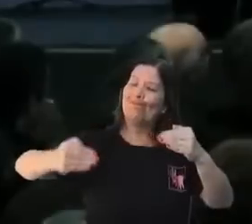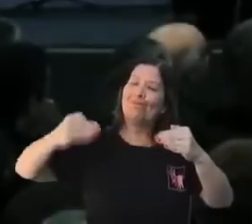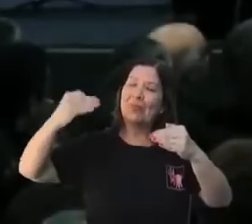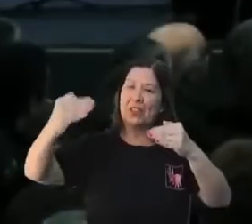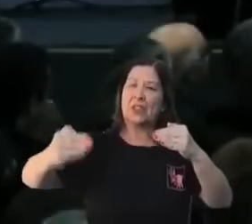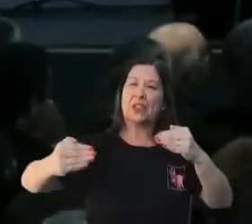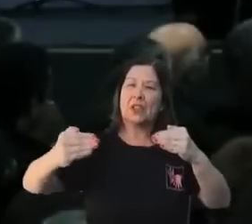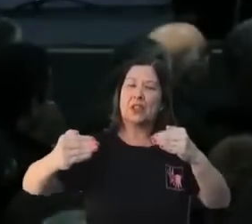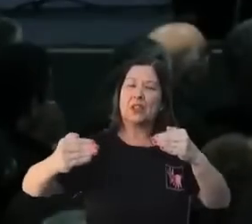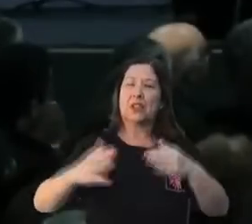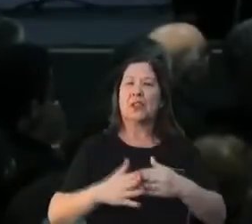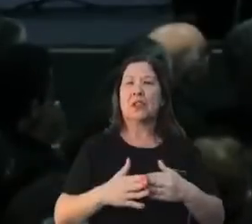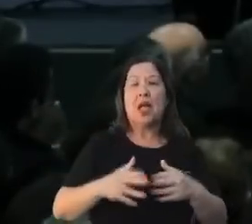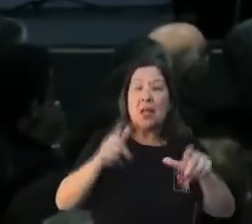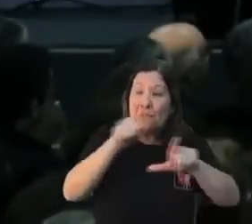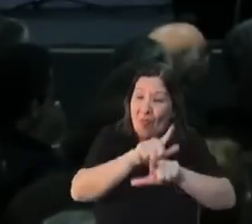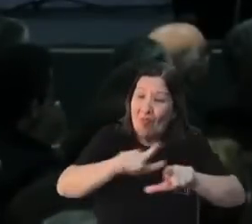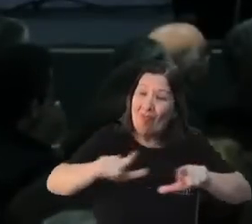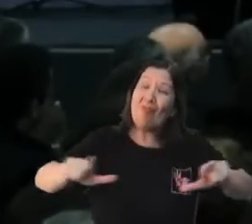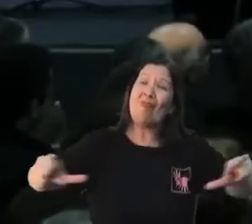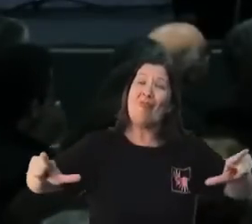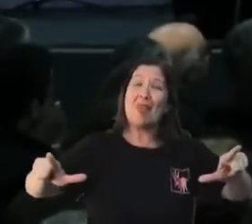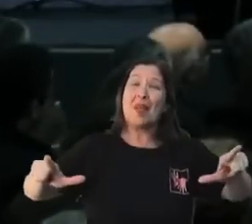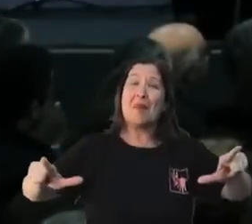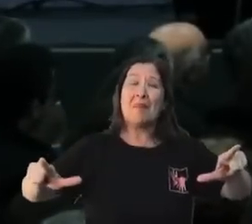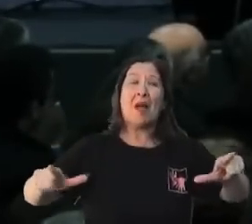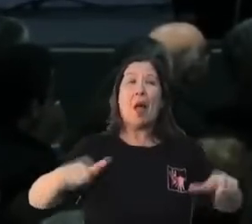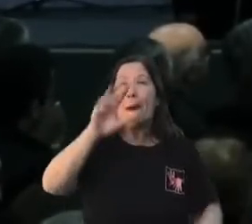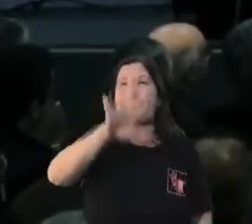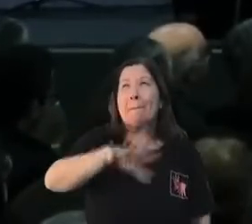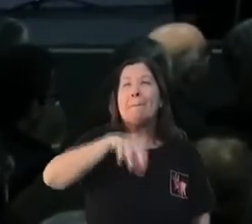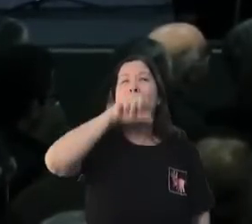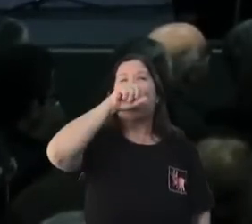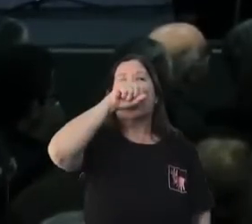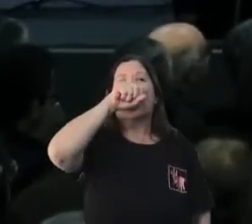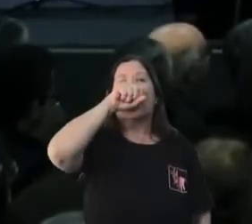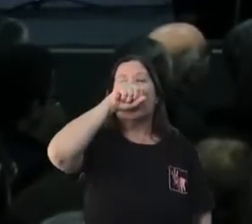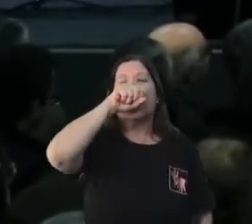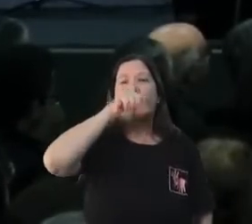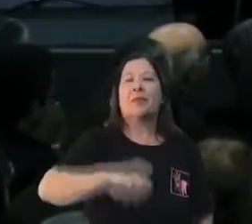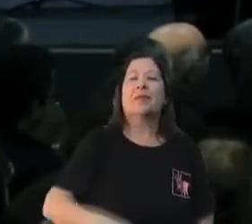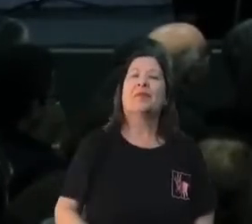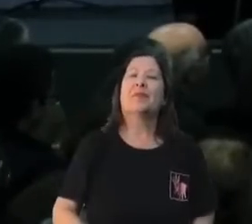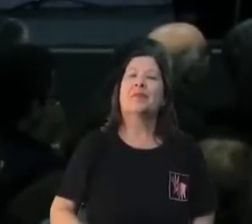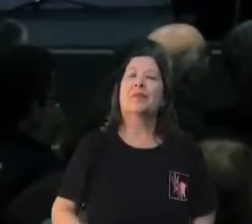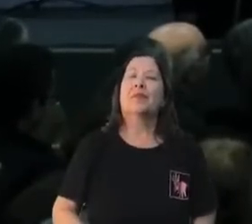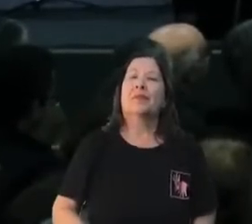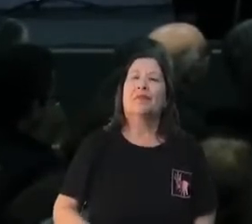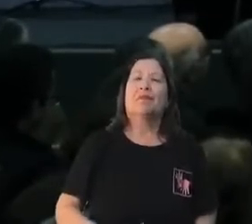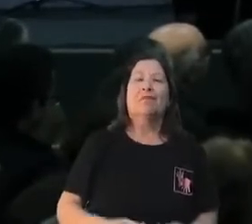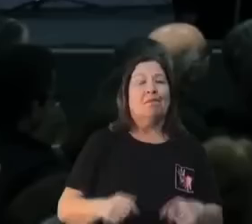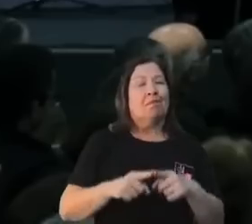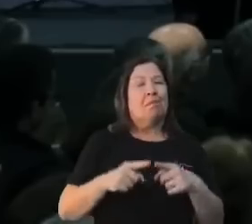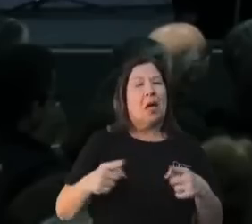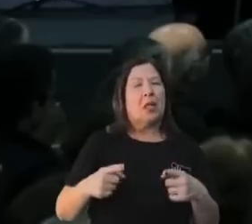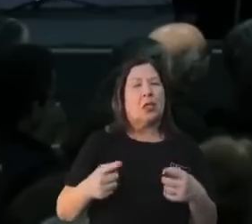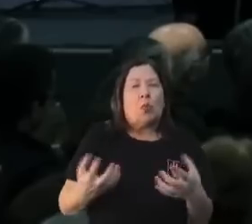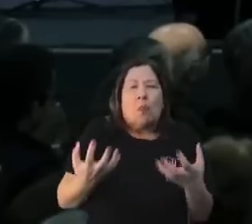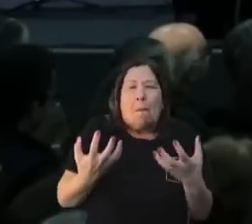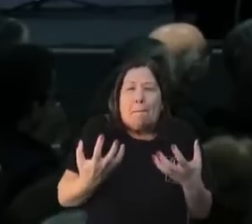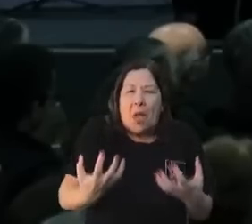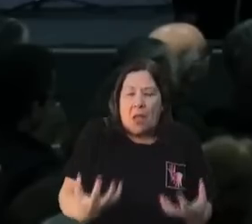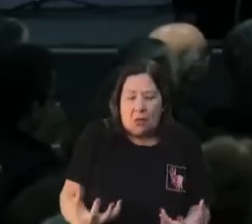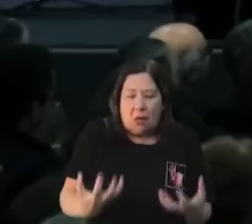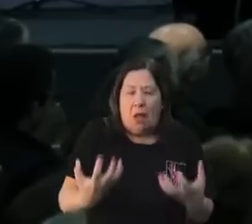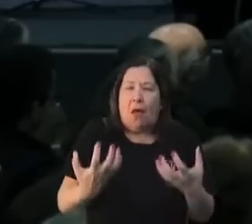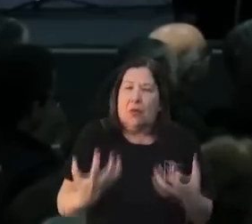onde ele morreu e foi trabalhado ali, para levar para a sepultura. Uma pedra pesadíssima, nunca foi usada, está